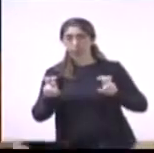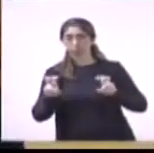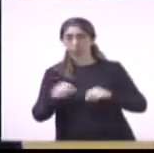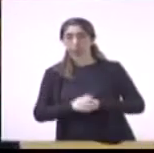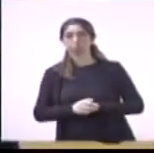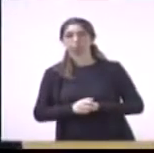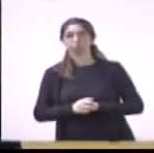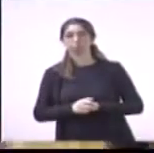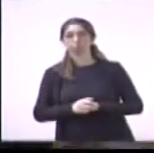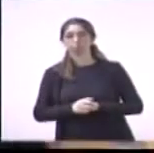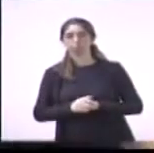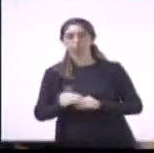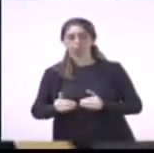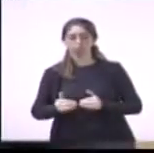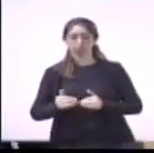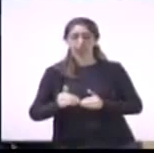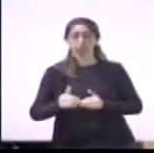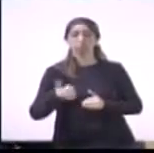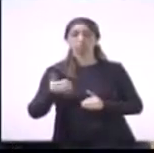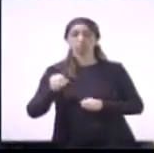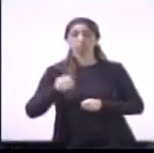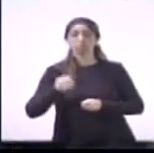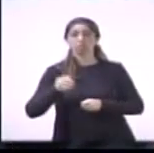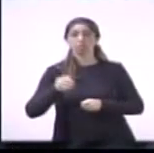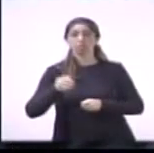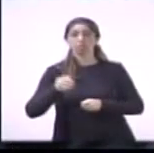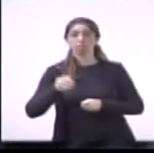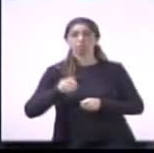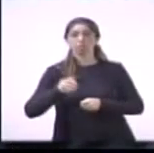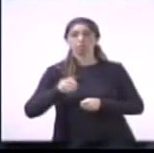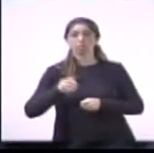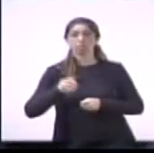que vai reger durante 10 anos a nossa educação,